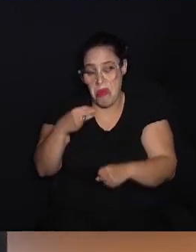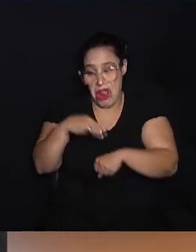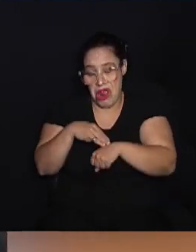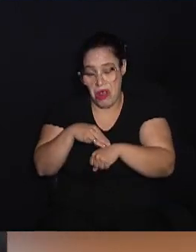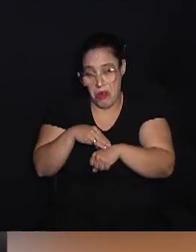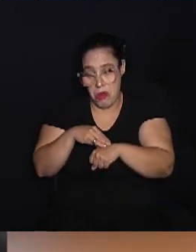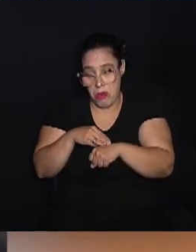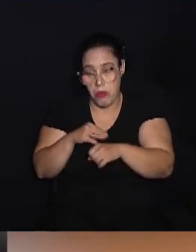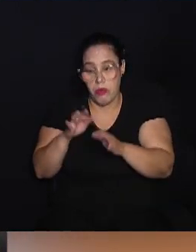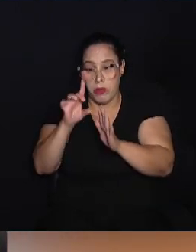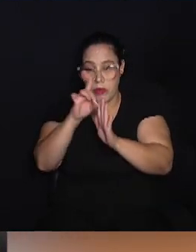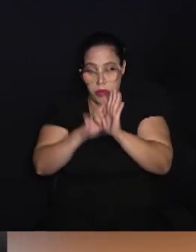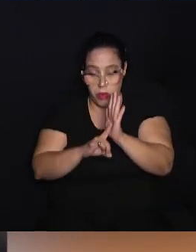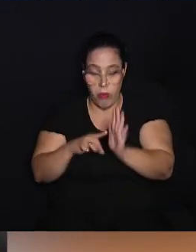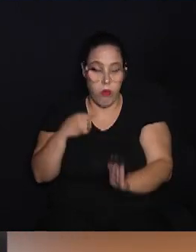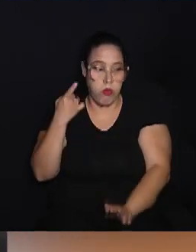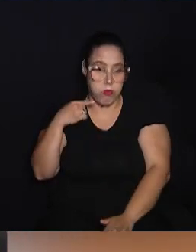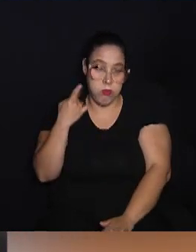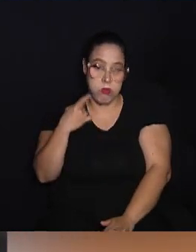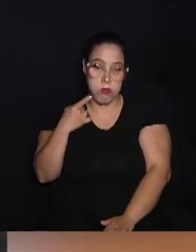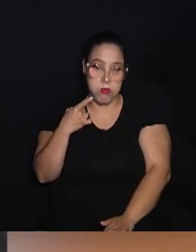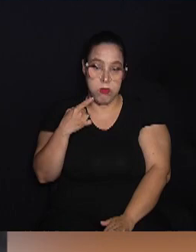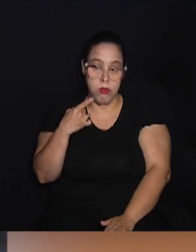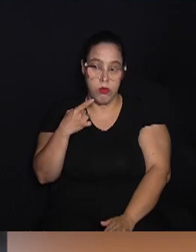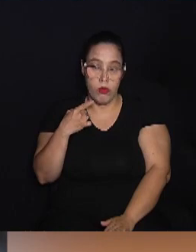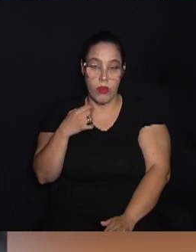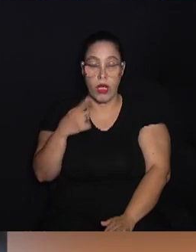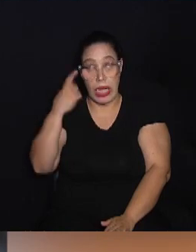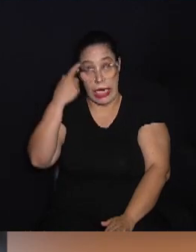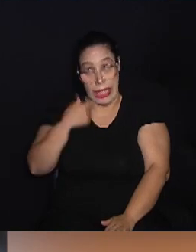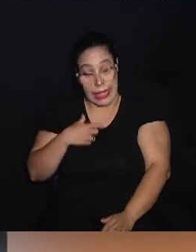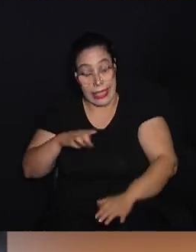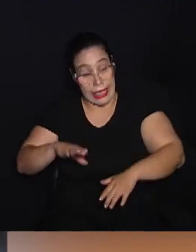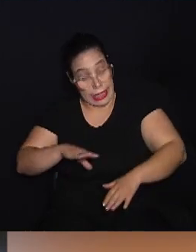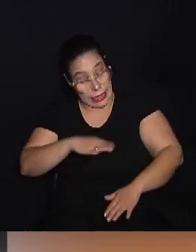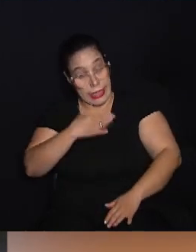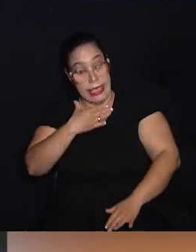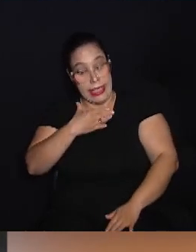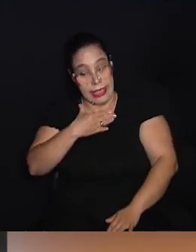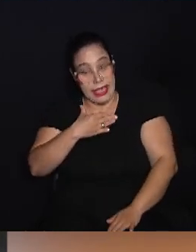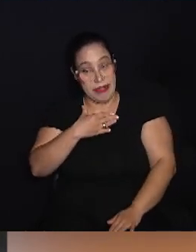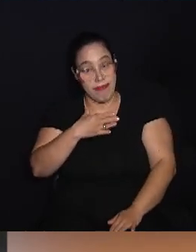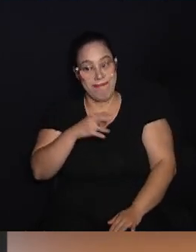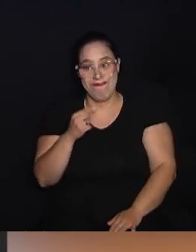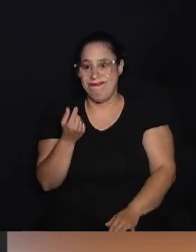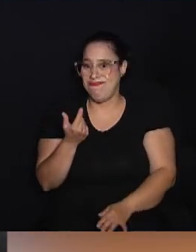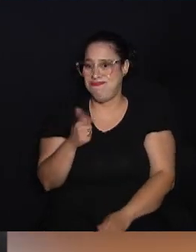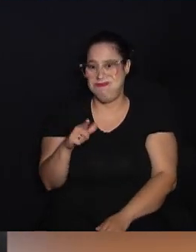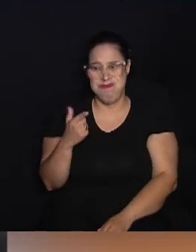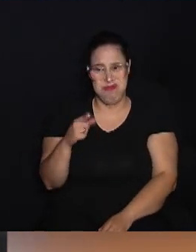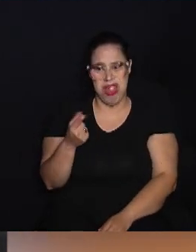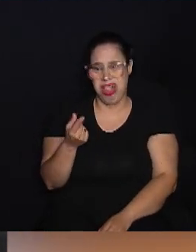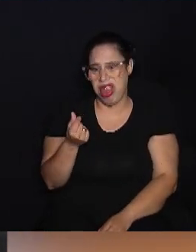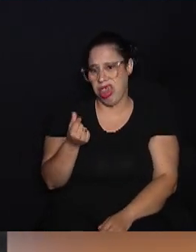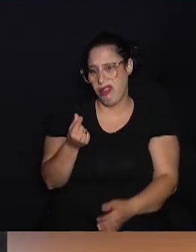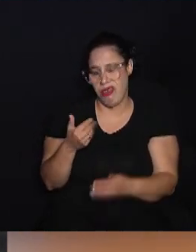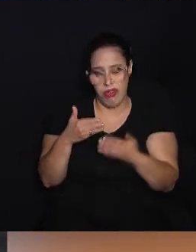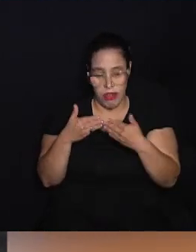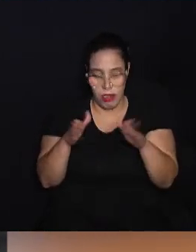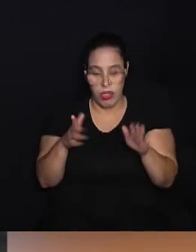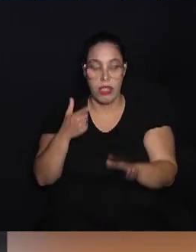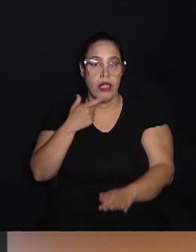formado com diploma de advogado a cara e a coragem sem sem dinheiro